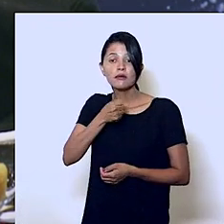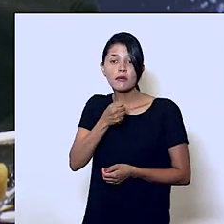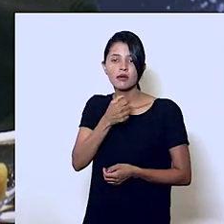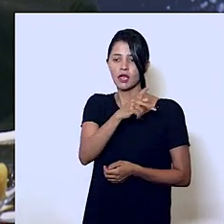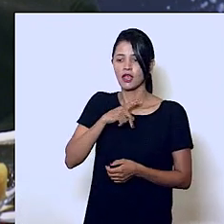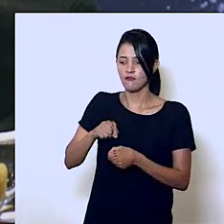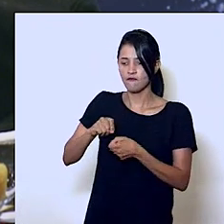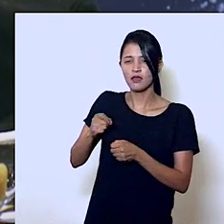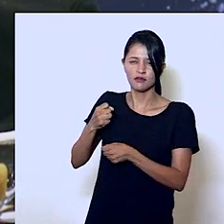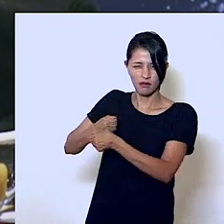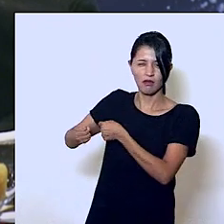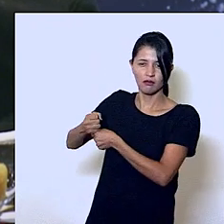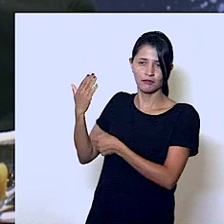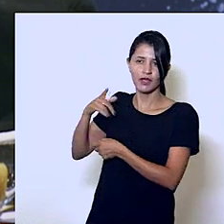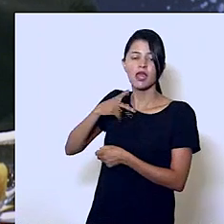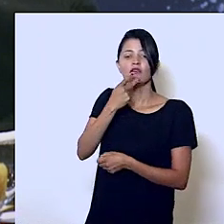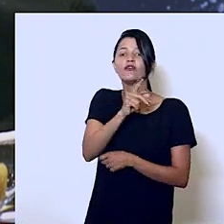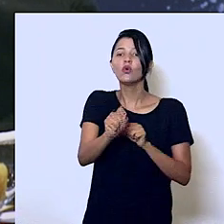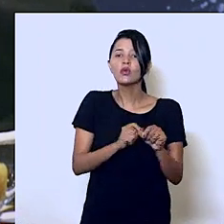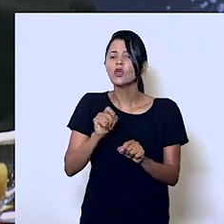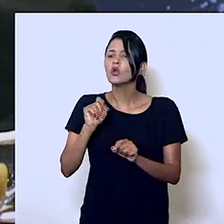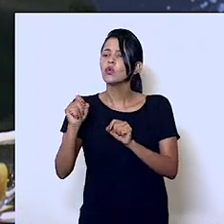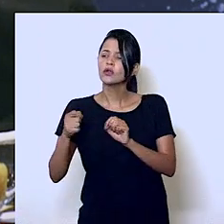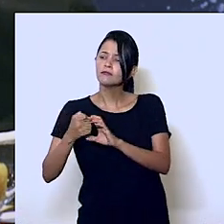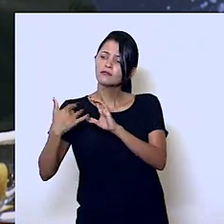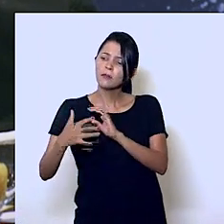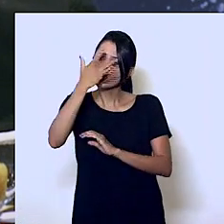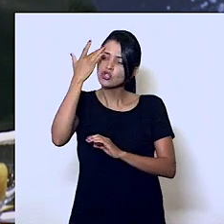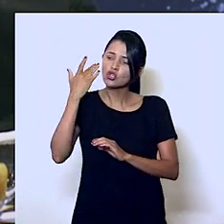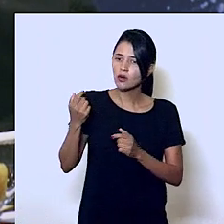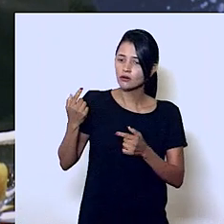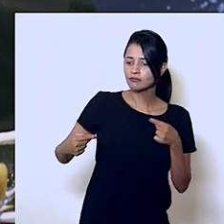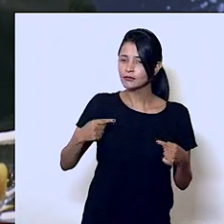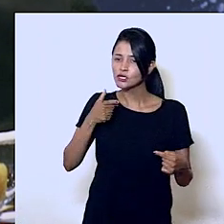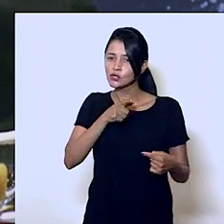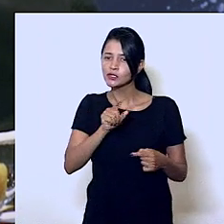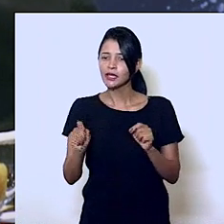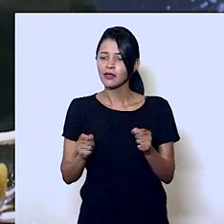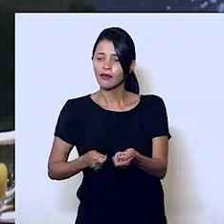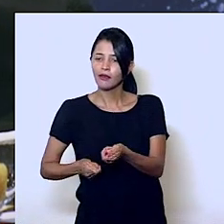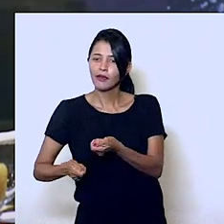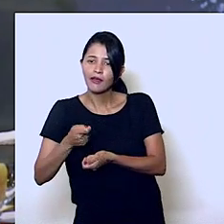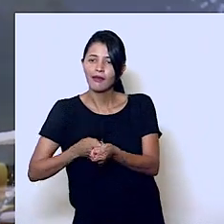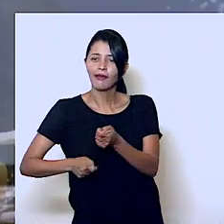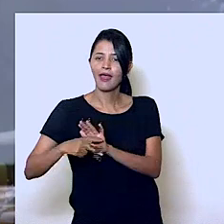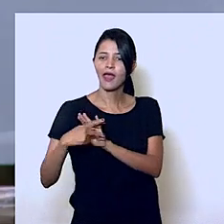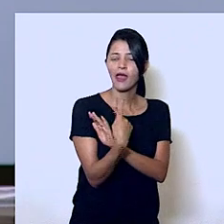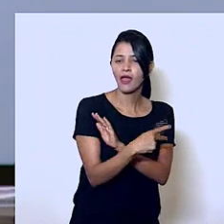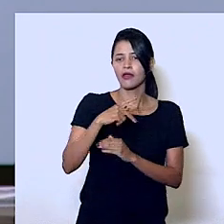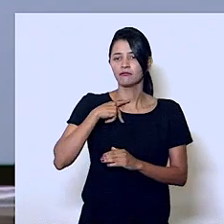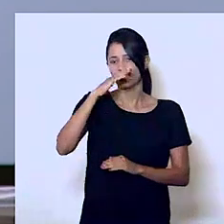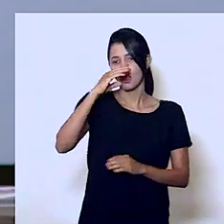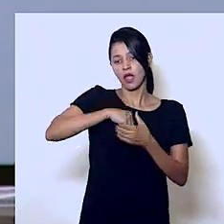que o que caracteriza um bom negociador é a sua credibilidade. E eu diria que entre suas maiores contribuições